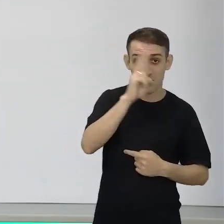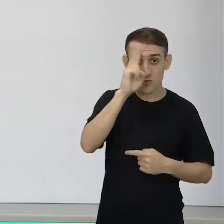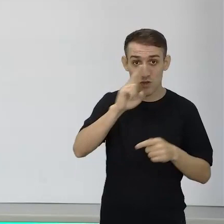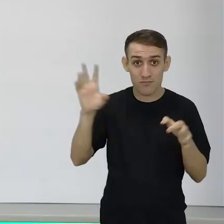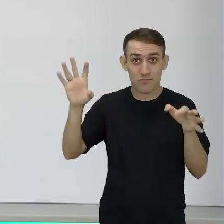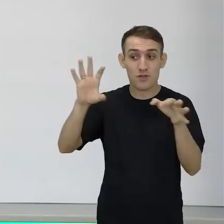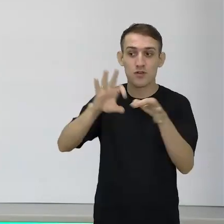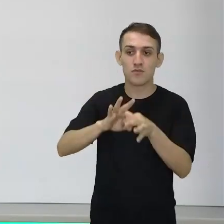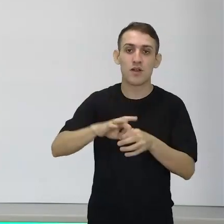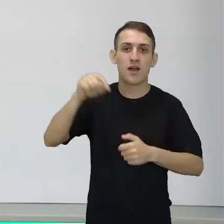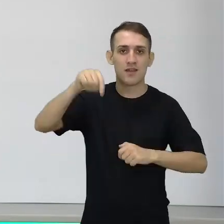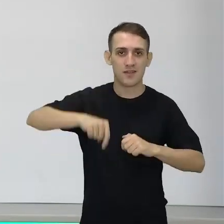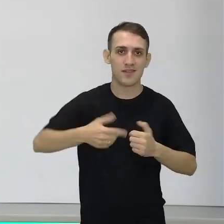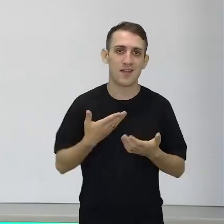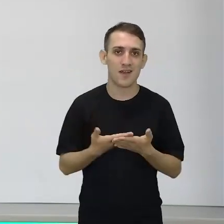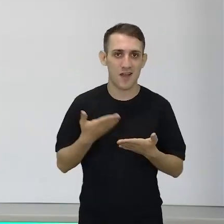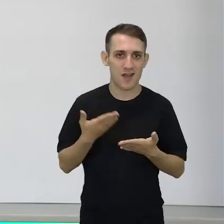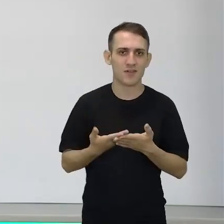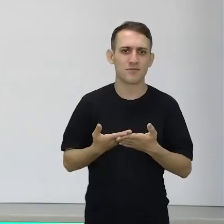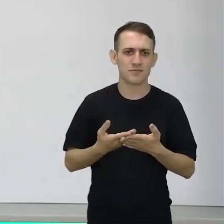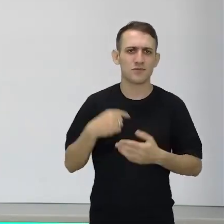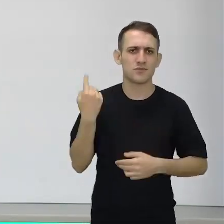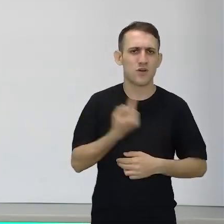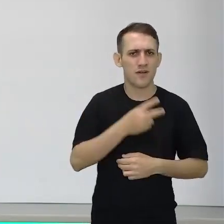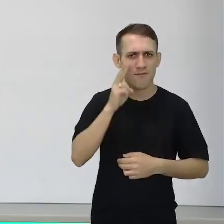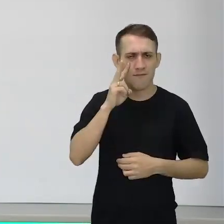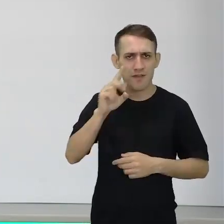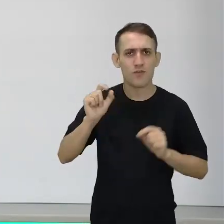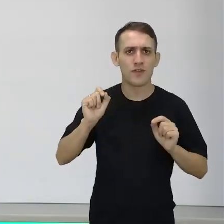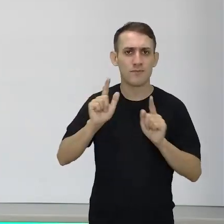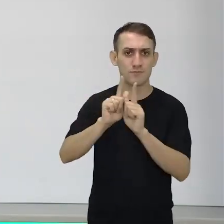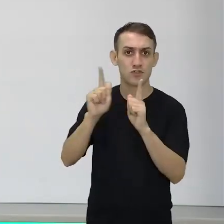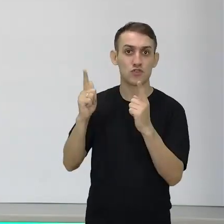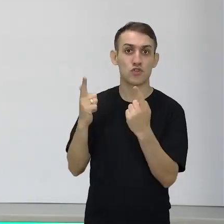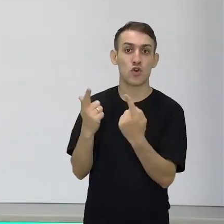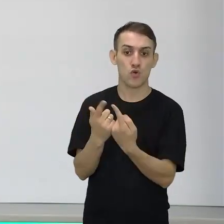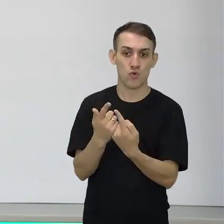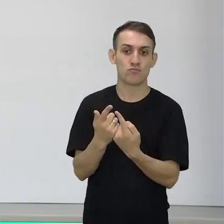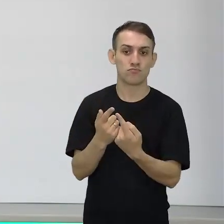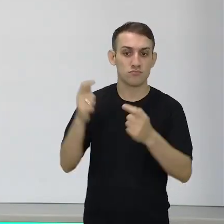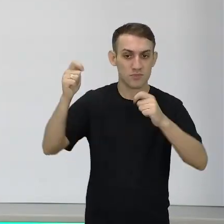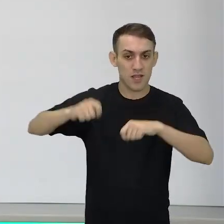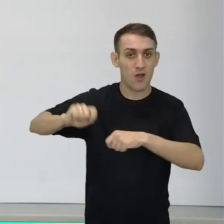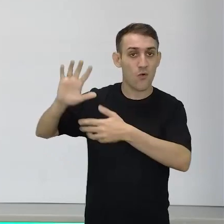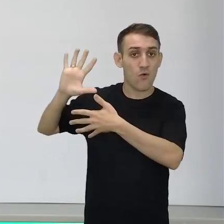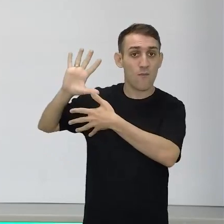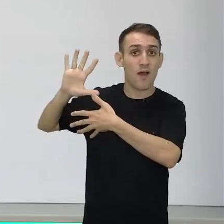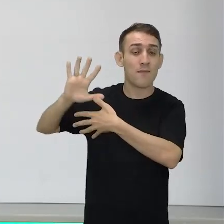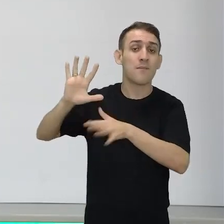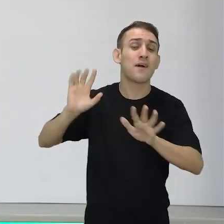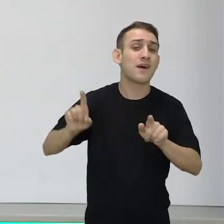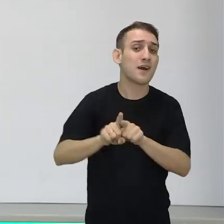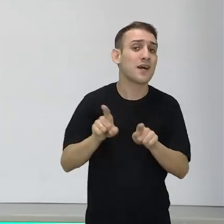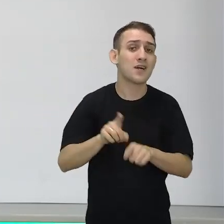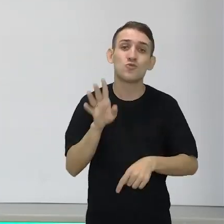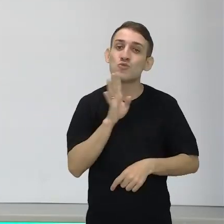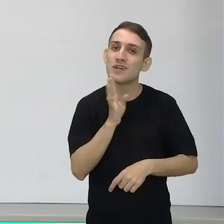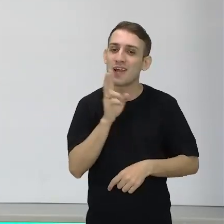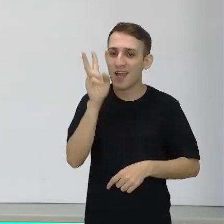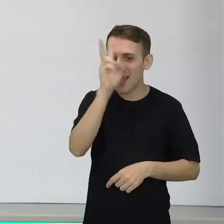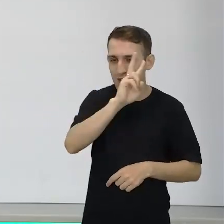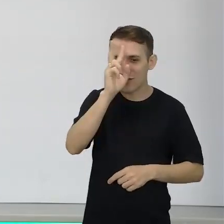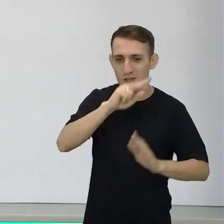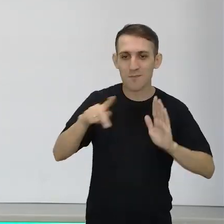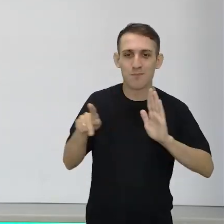trabalhando juntas na aula de hoje. Então, vamos ver geograficamente, por meio dos mapas, mas vamos conhecer a história